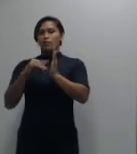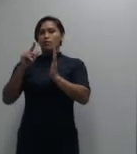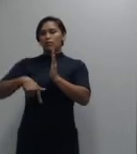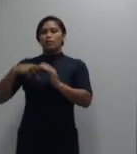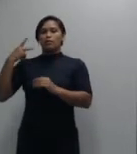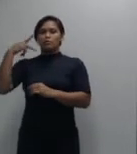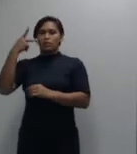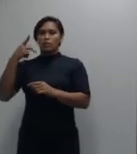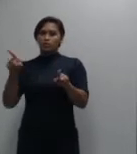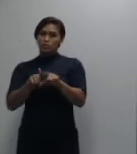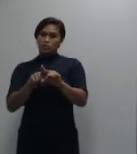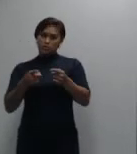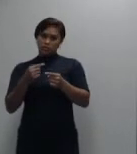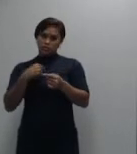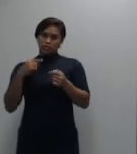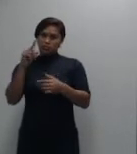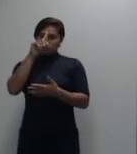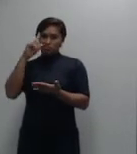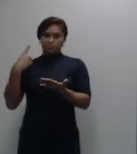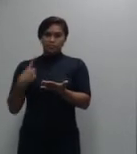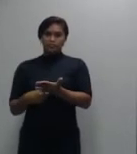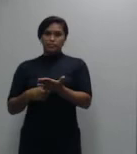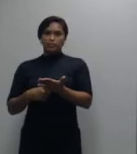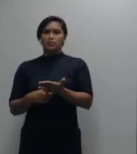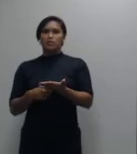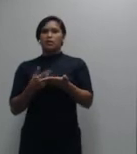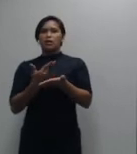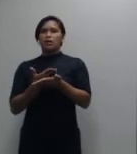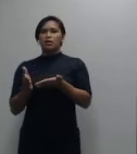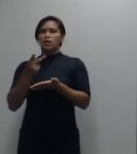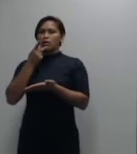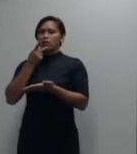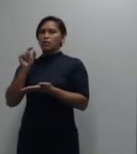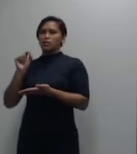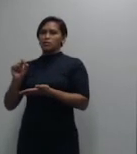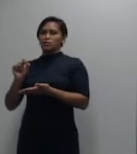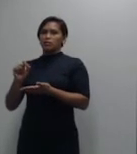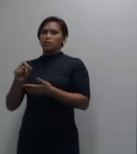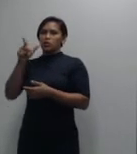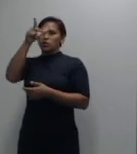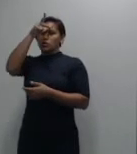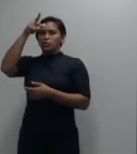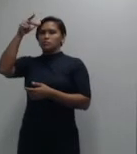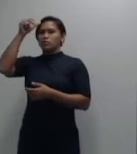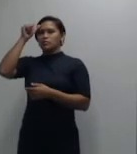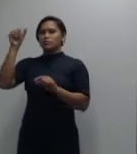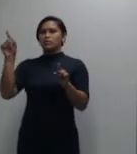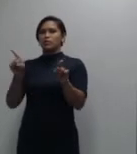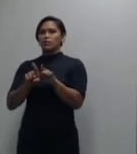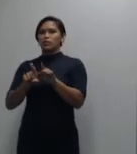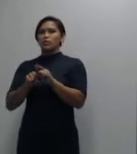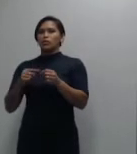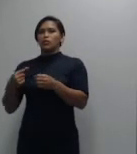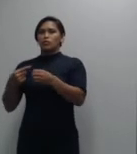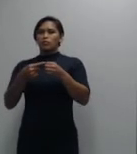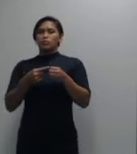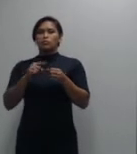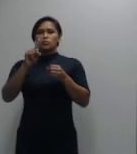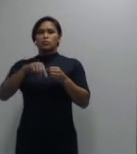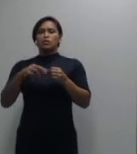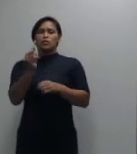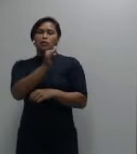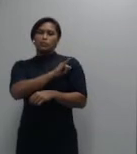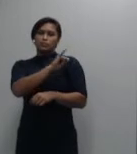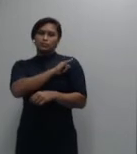vereador por isso e decidimos em favor é do Prefeito é do município do estado do Rio de